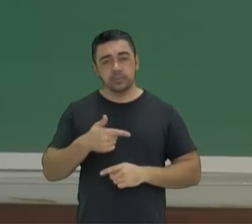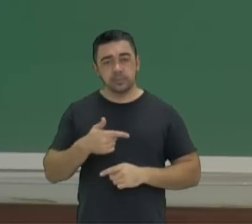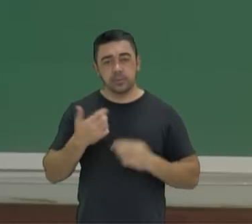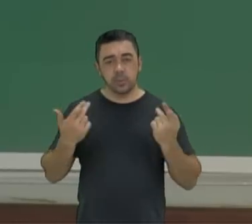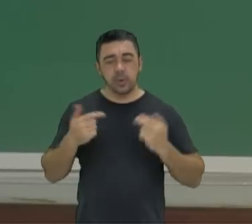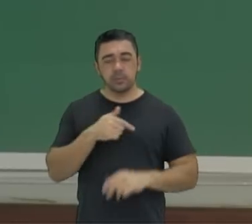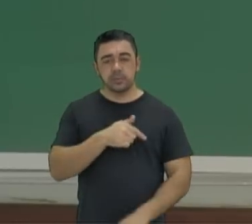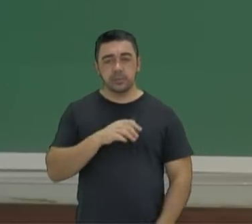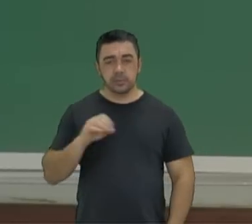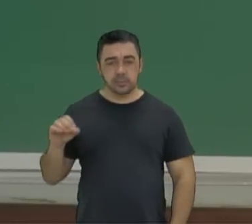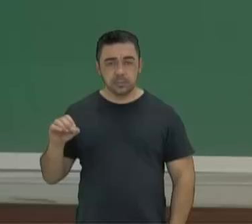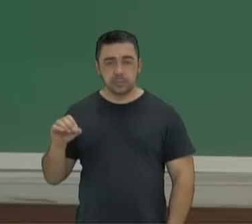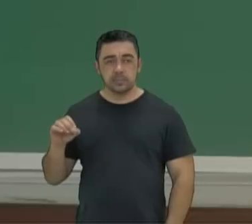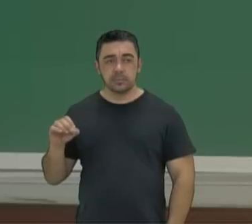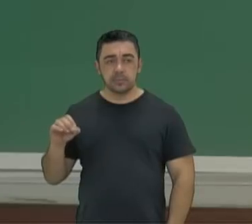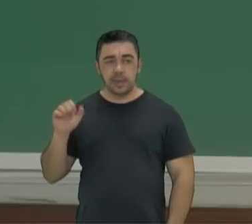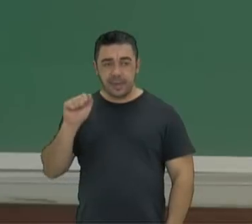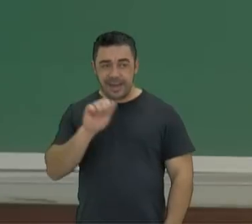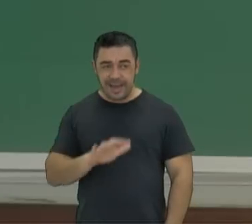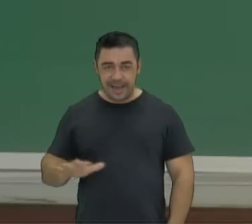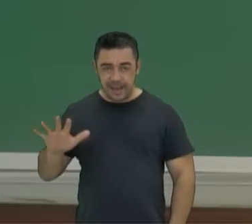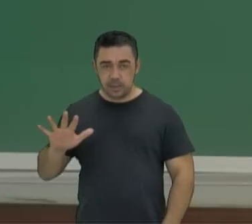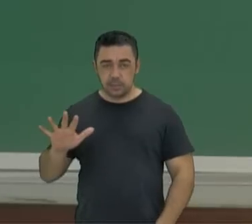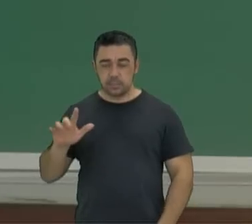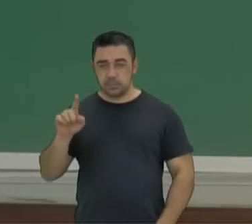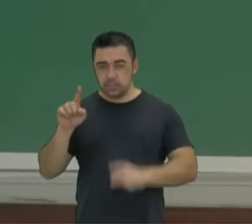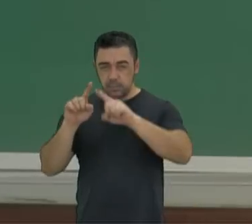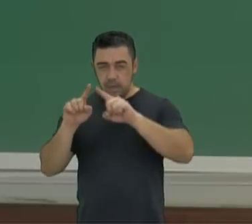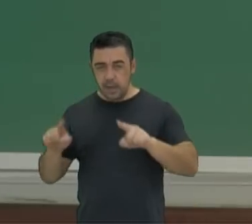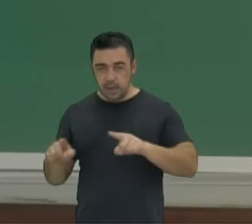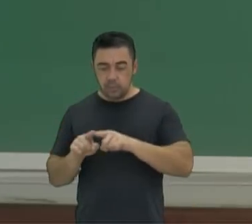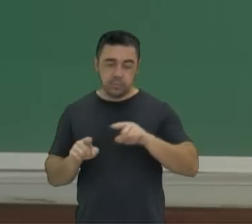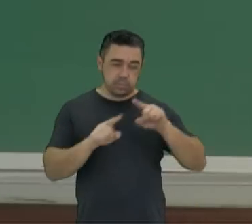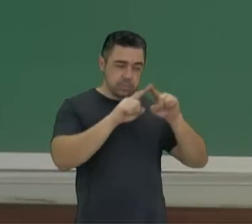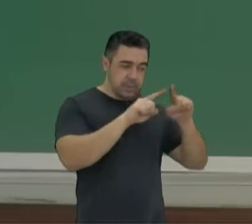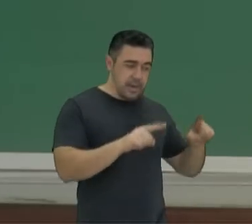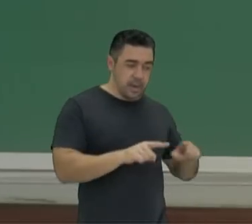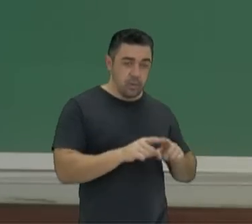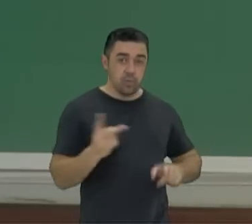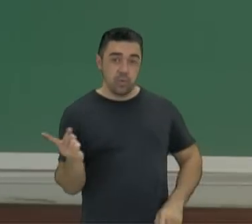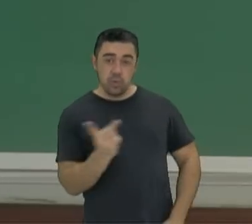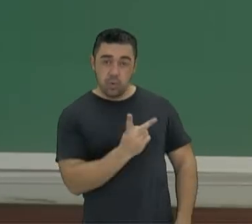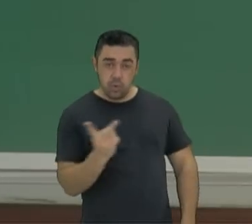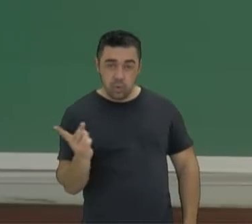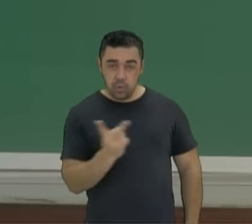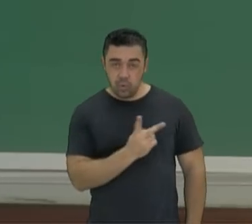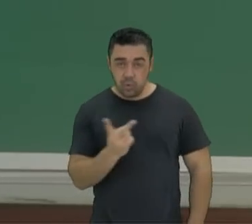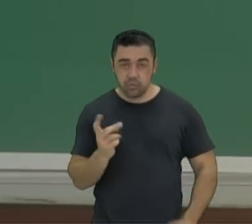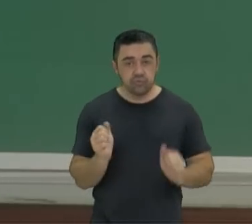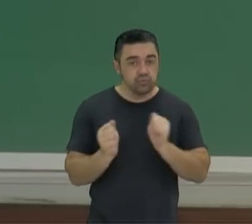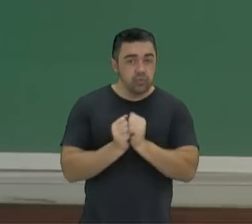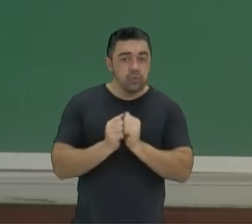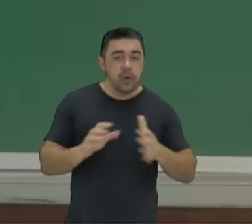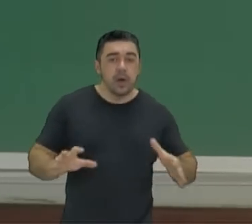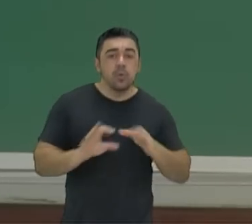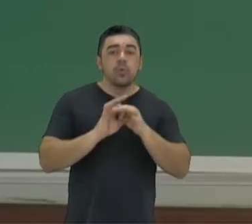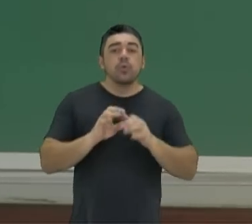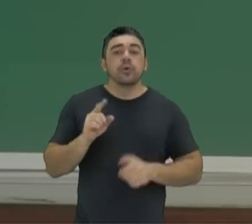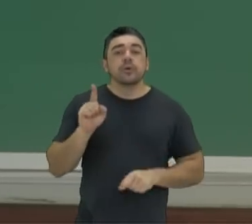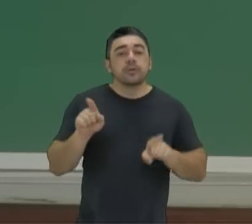700. 700 é a área desse triângulo e deste junto. Mas falta a gente juntar